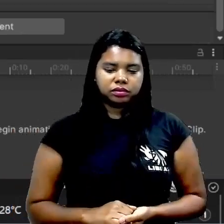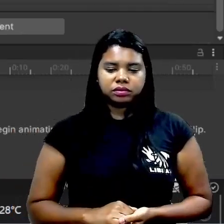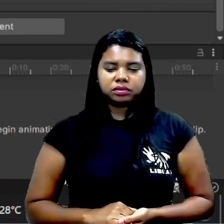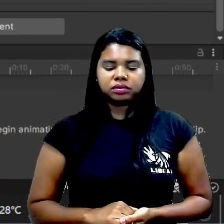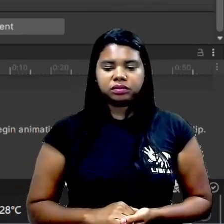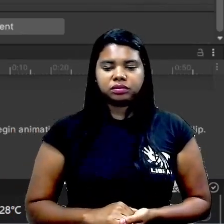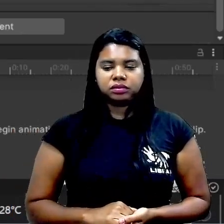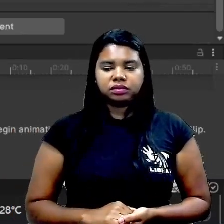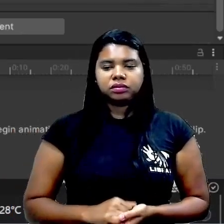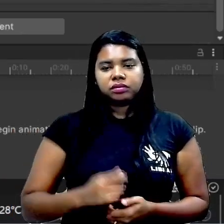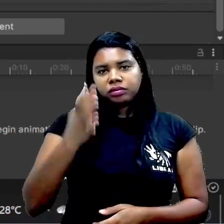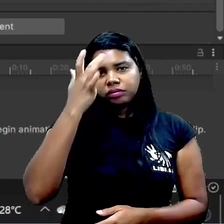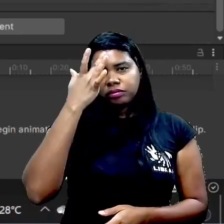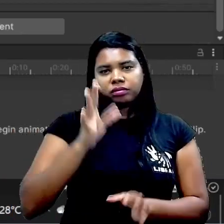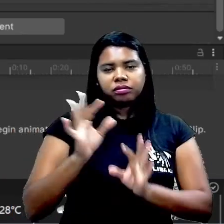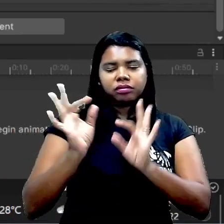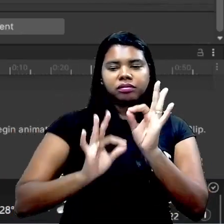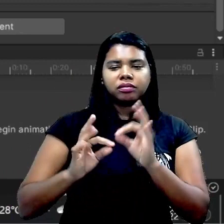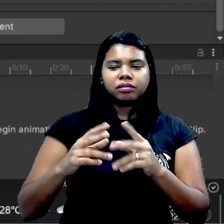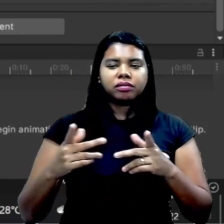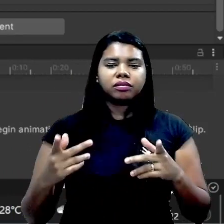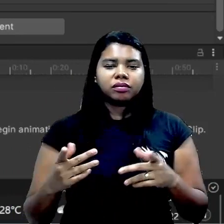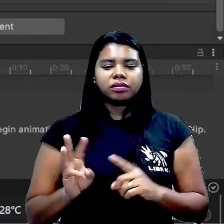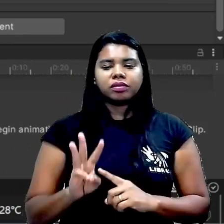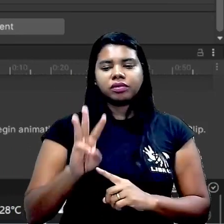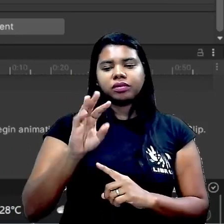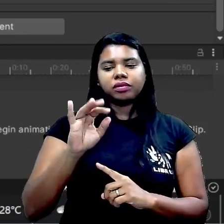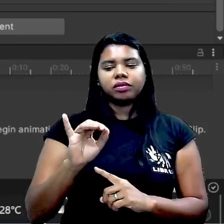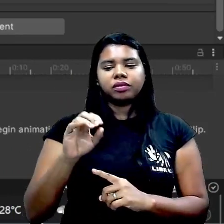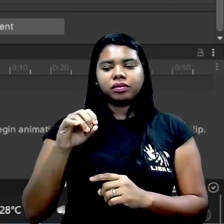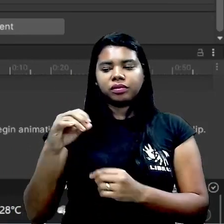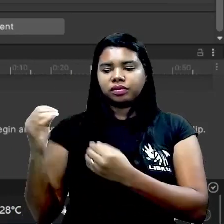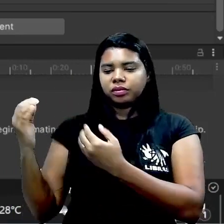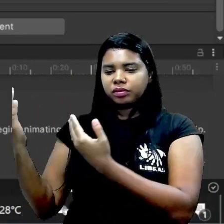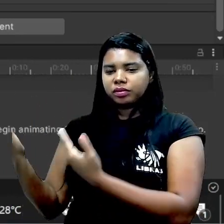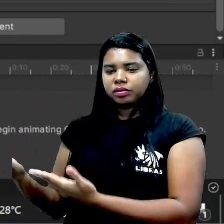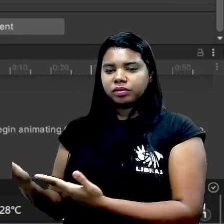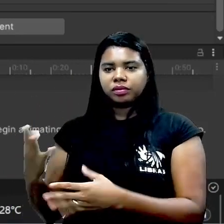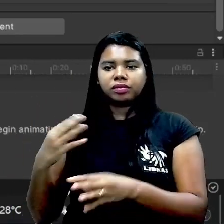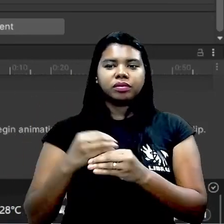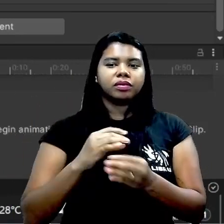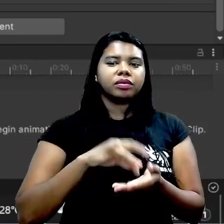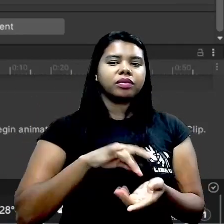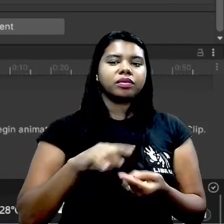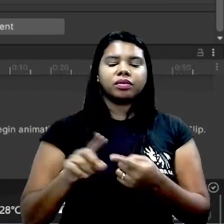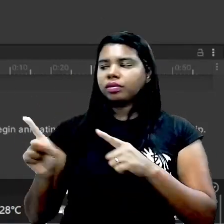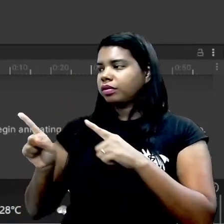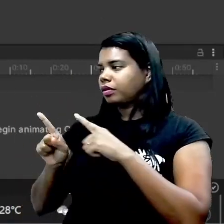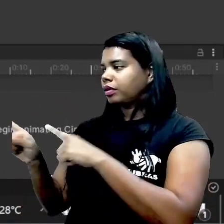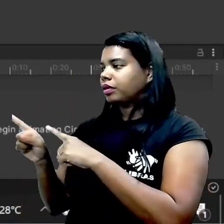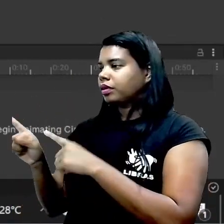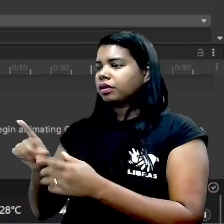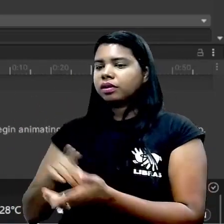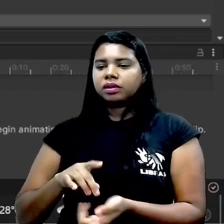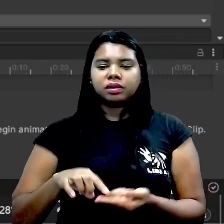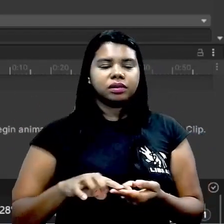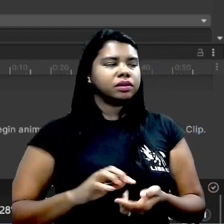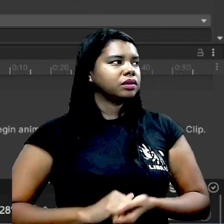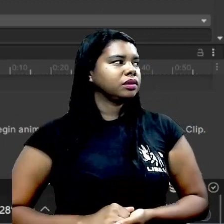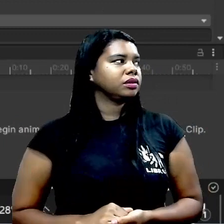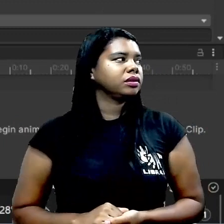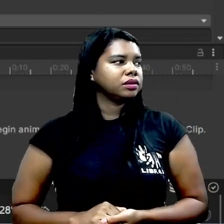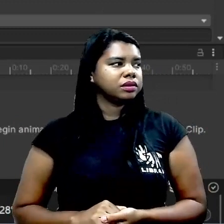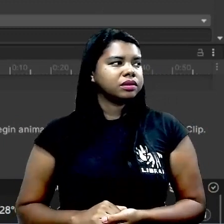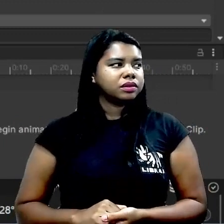Então vejam só como é fácil fazer uma animação aqui pelo Unity. Eu adicionei aqui o componente Animator no meu objeto círculo e vou aplicar